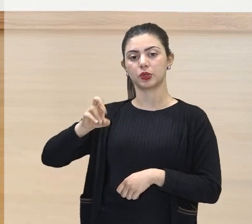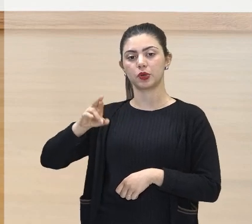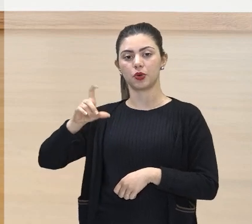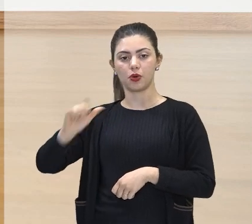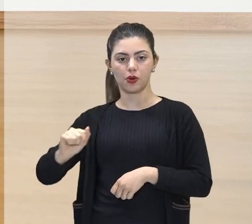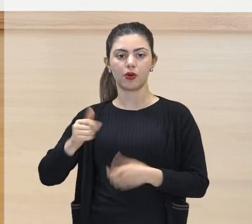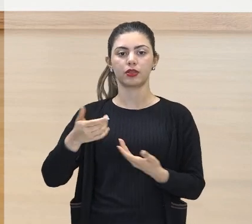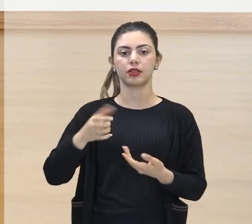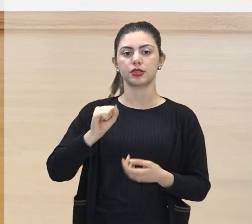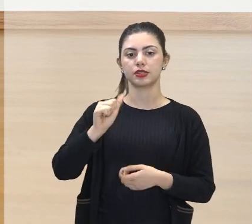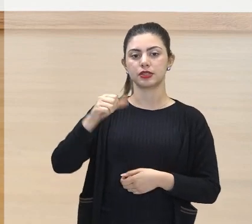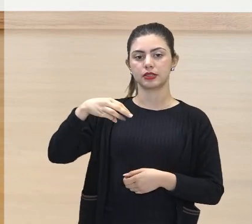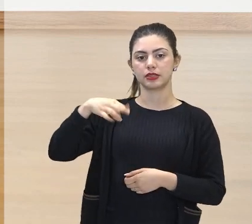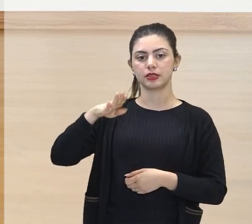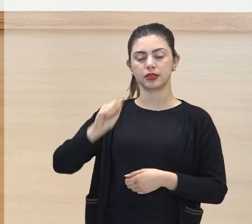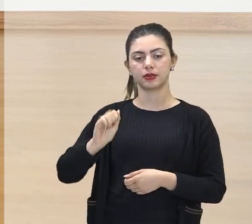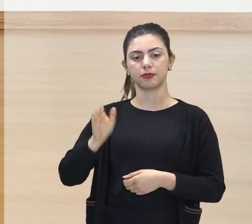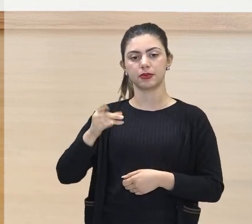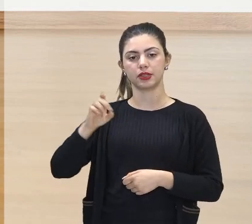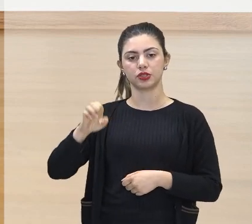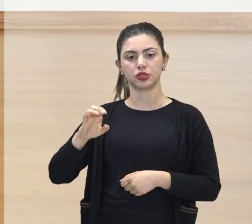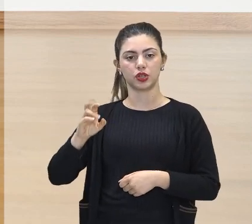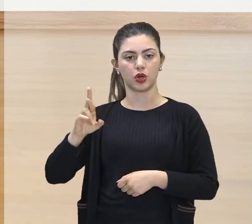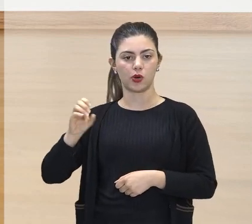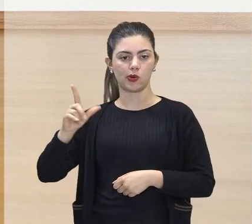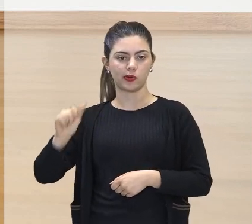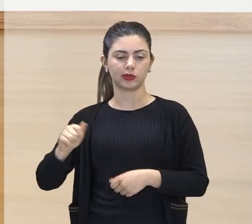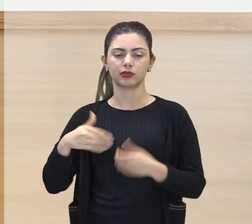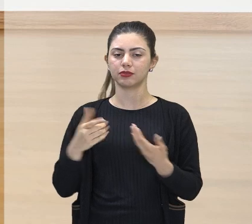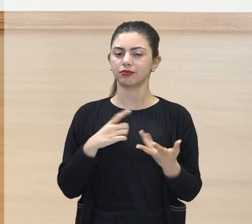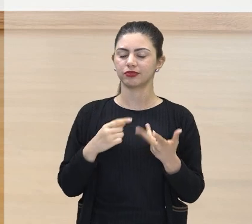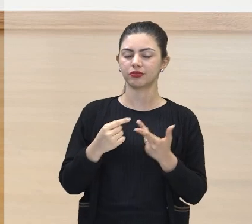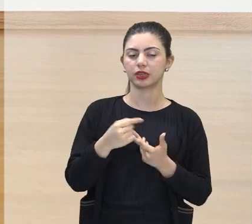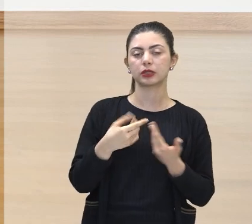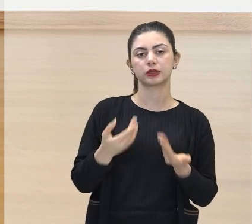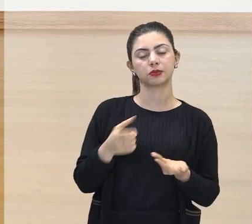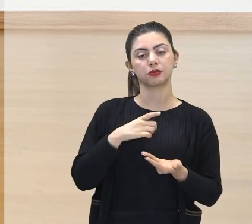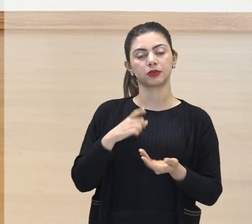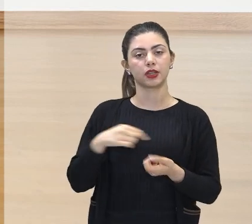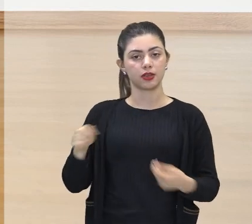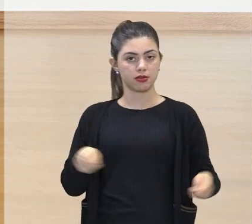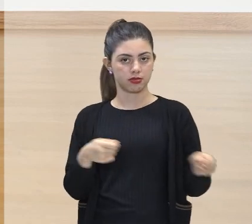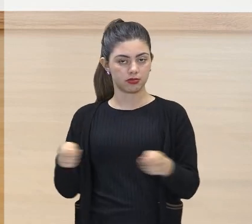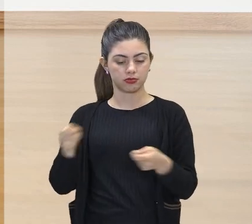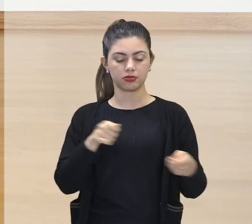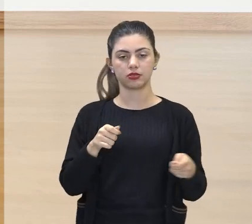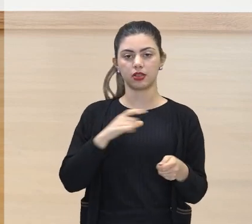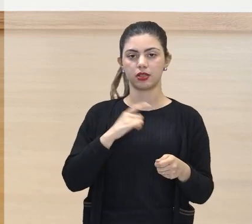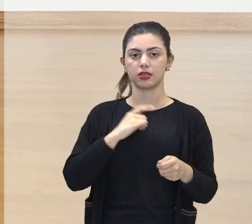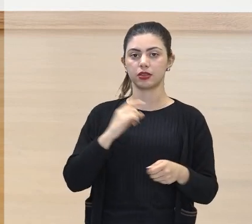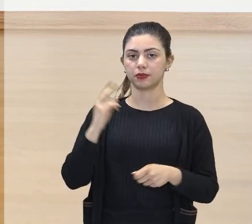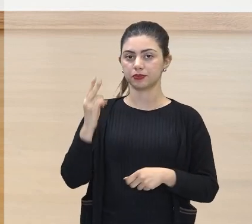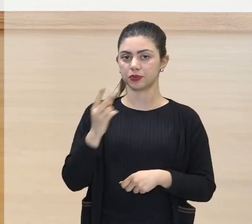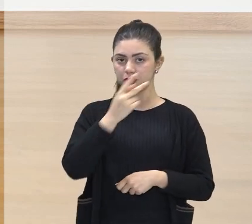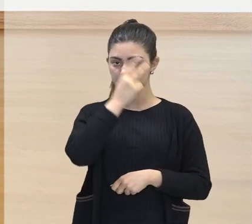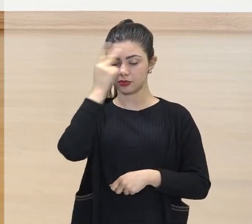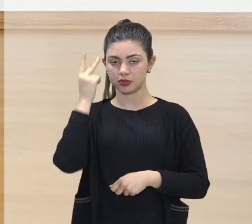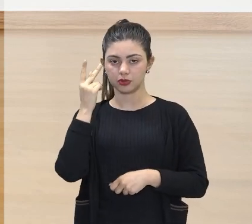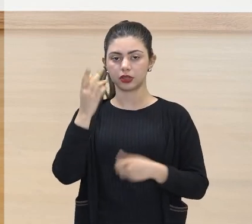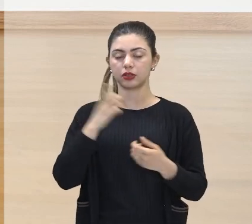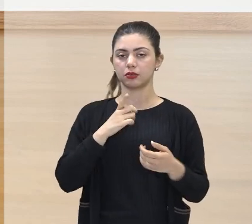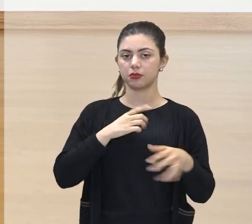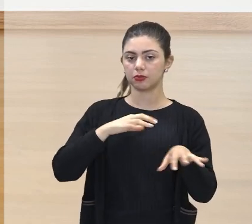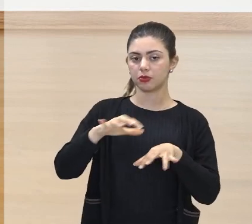e baião típico do Marajó. A dança do carimbó é realizada em pares e marcada por